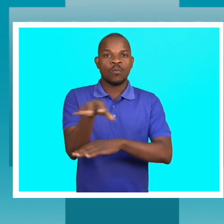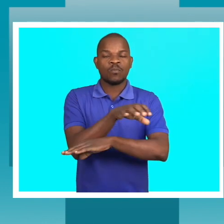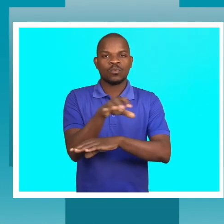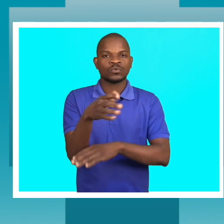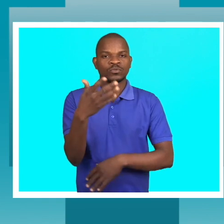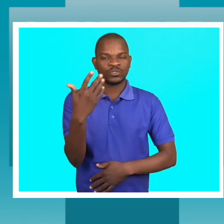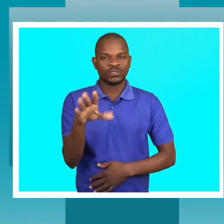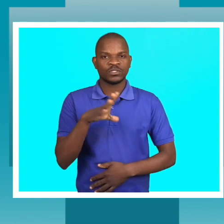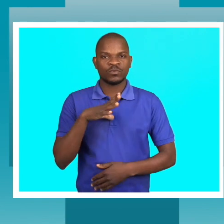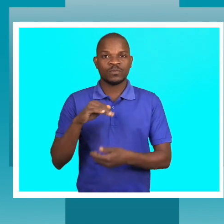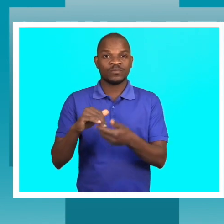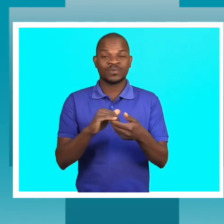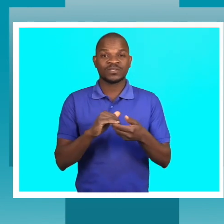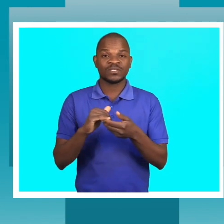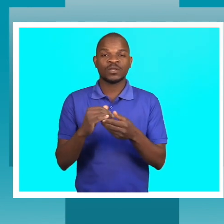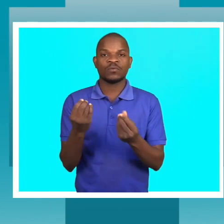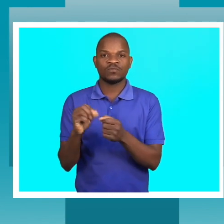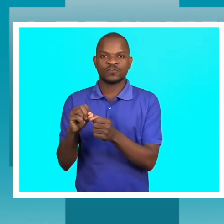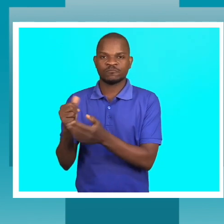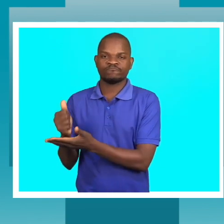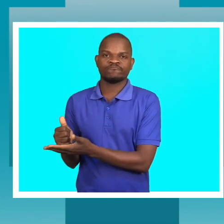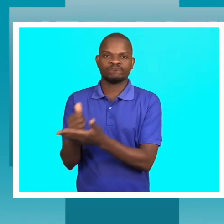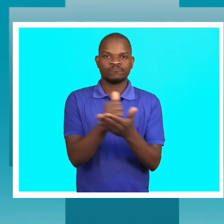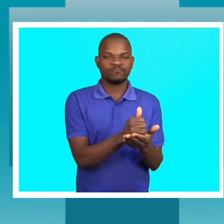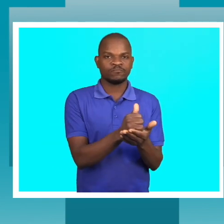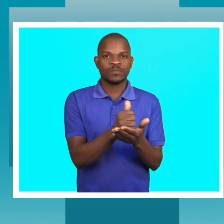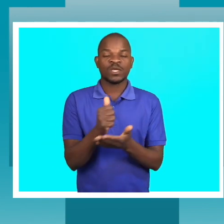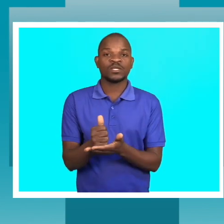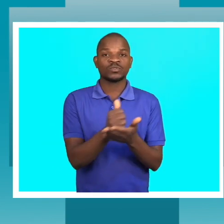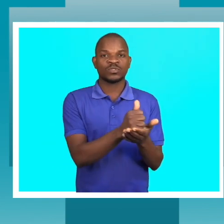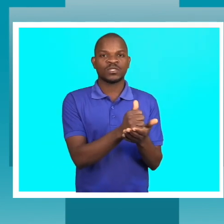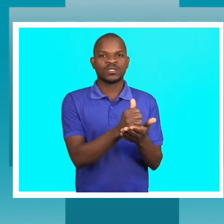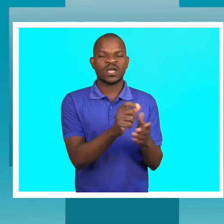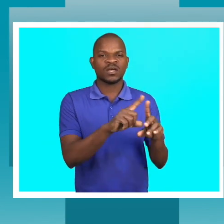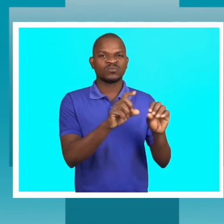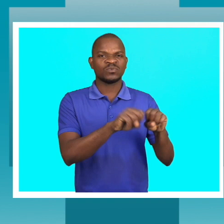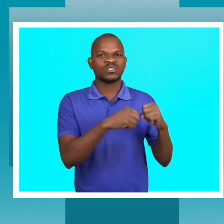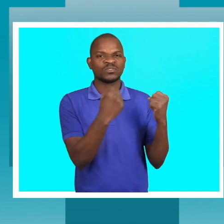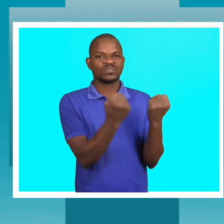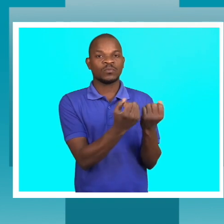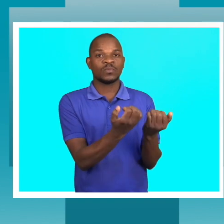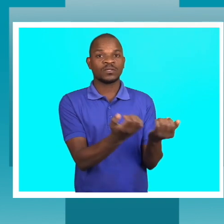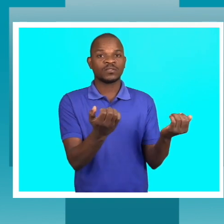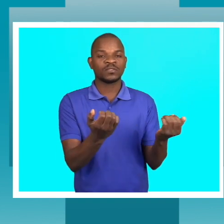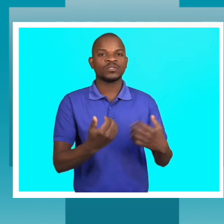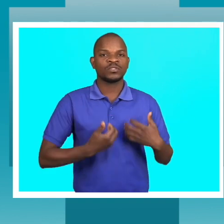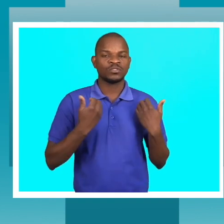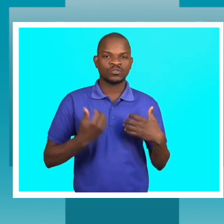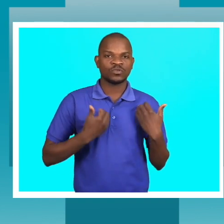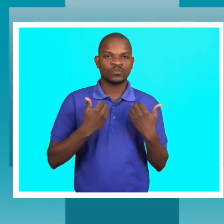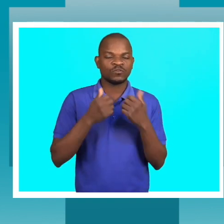o Porto já tinha uma parceria de apoio à SERSI, que é um centro para